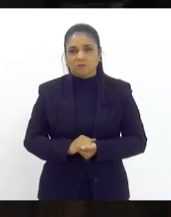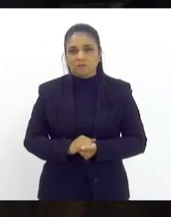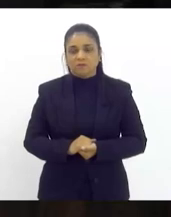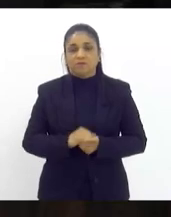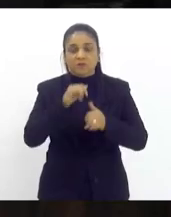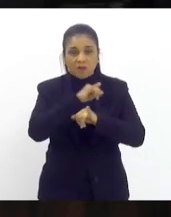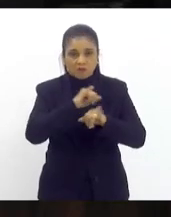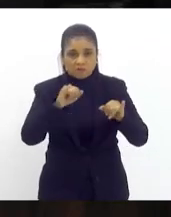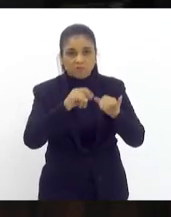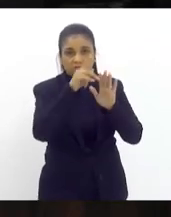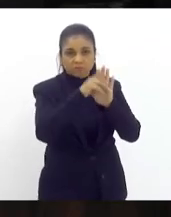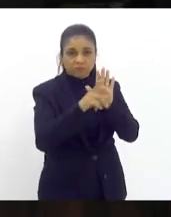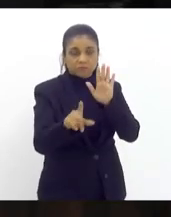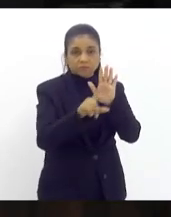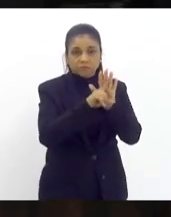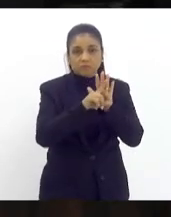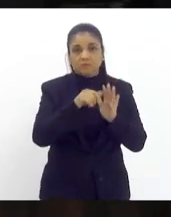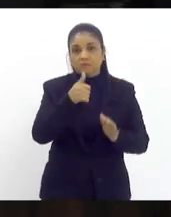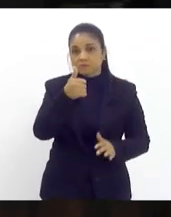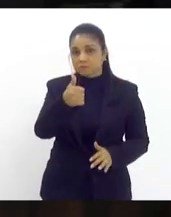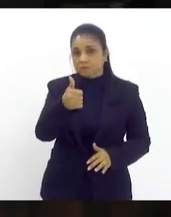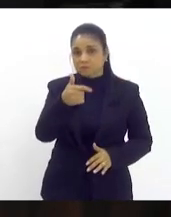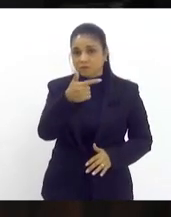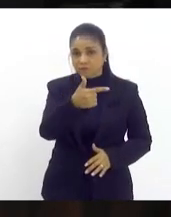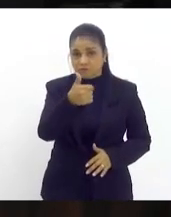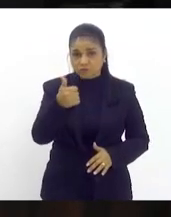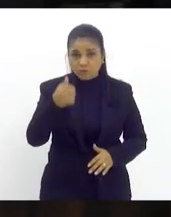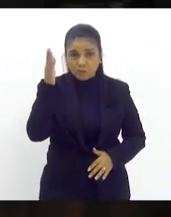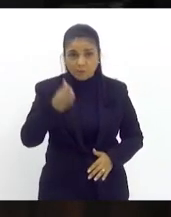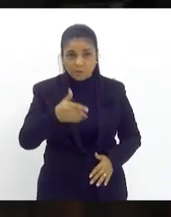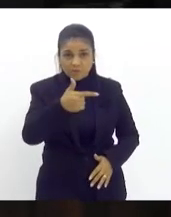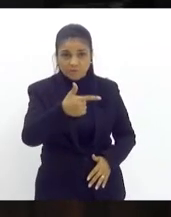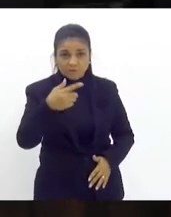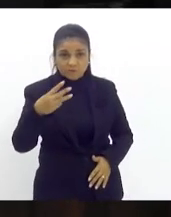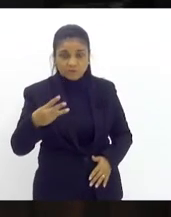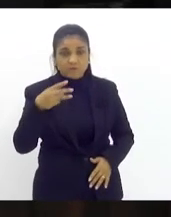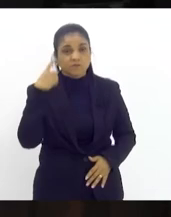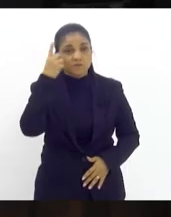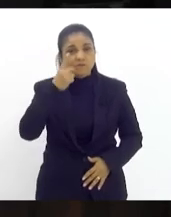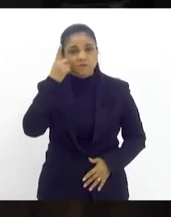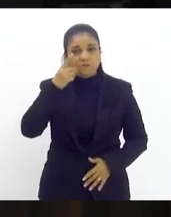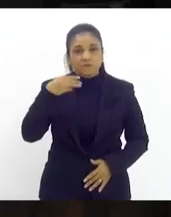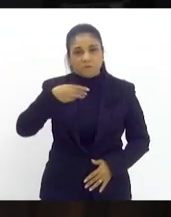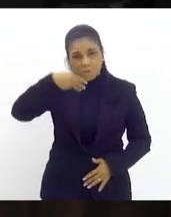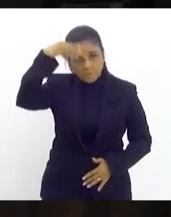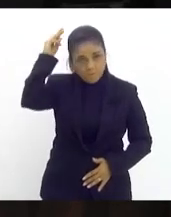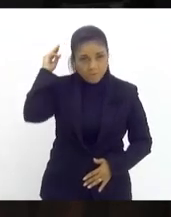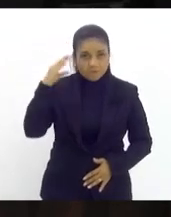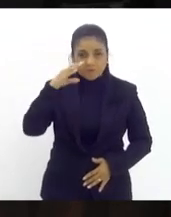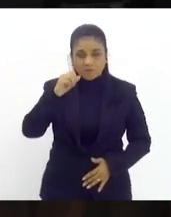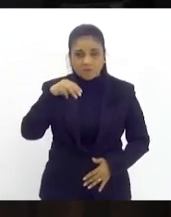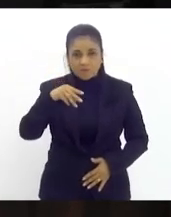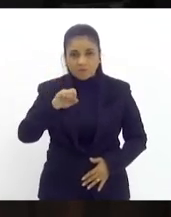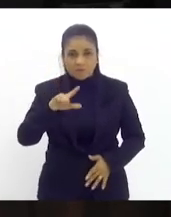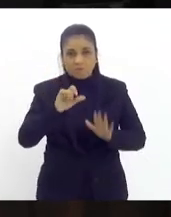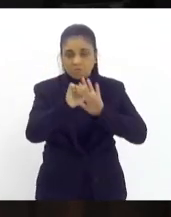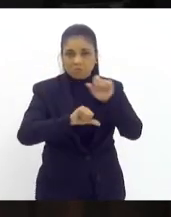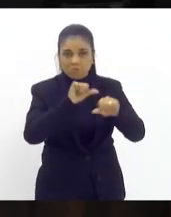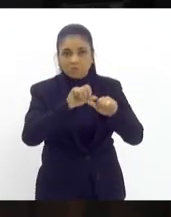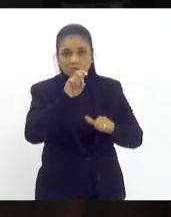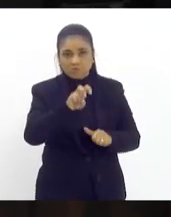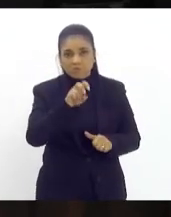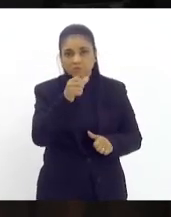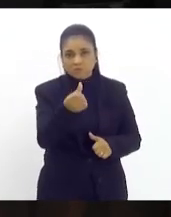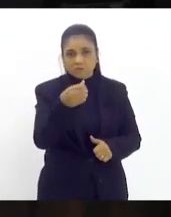anuncio projeto de lei número 121 de 2023 de autoria do deputado Márcio canela que altera a lei número